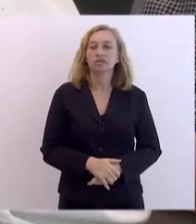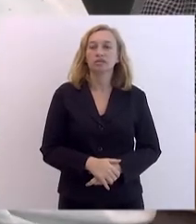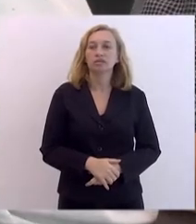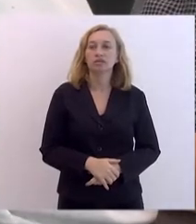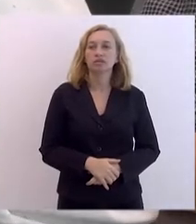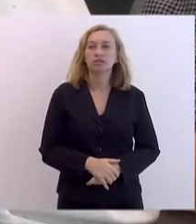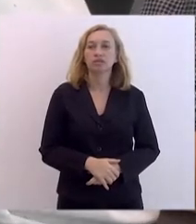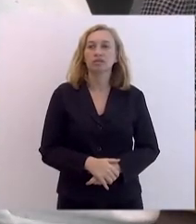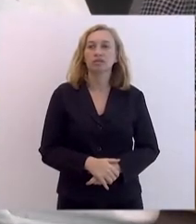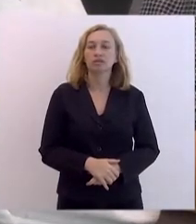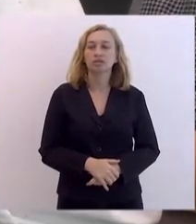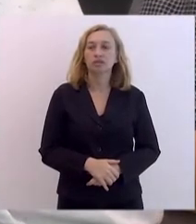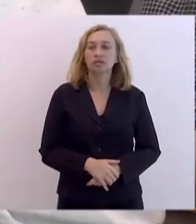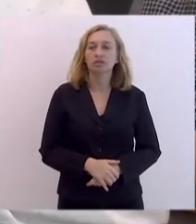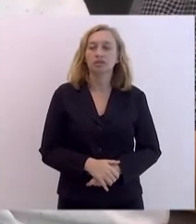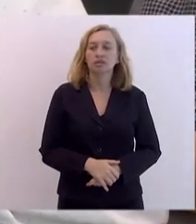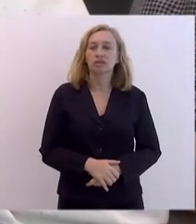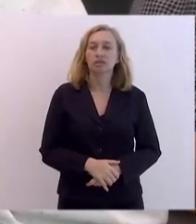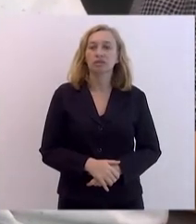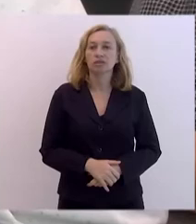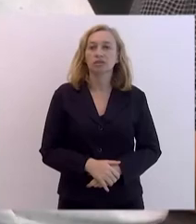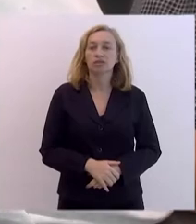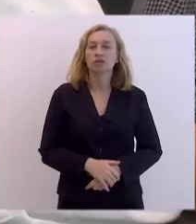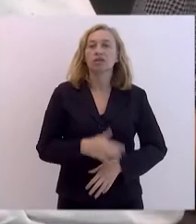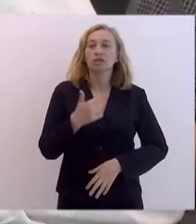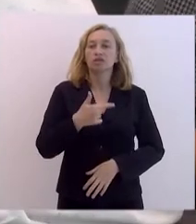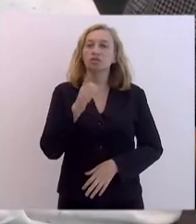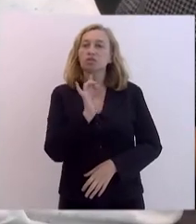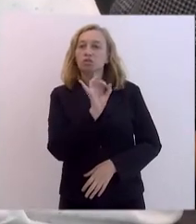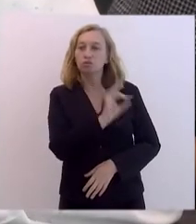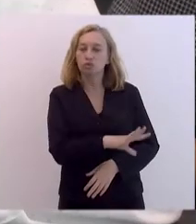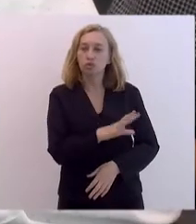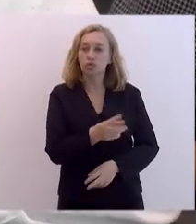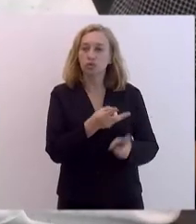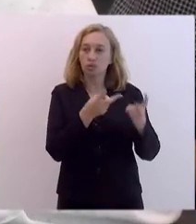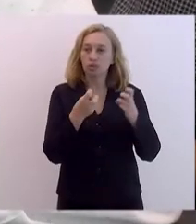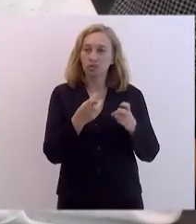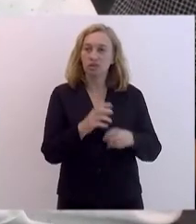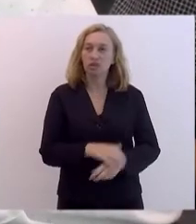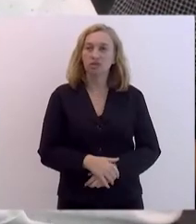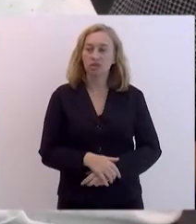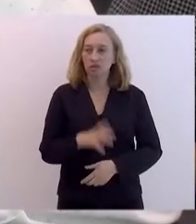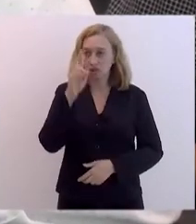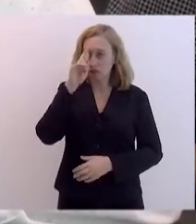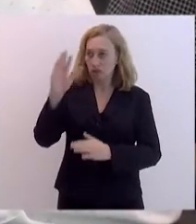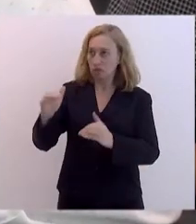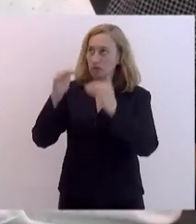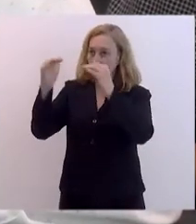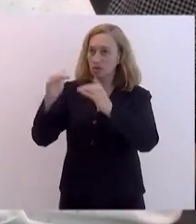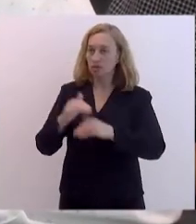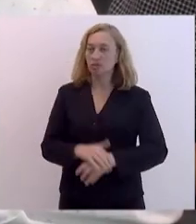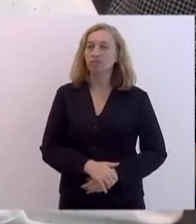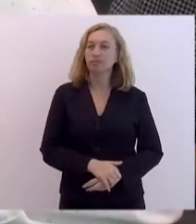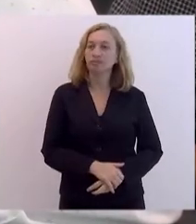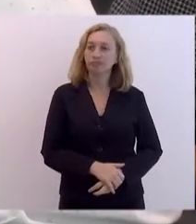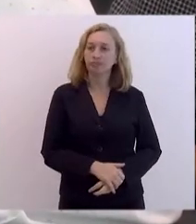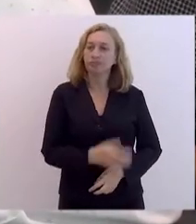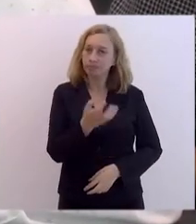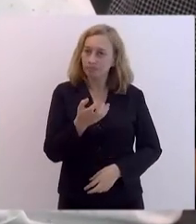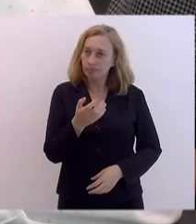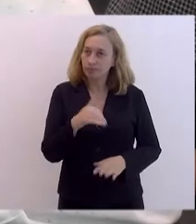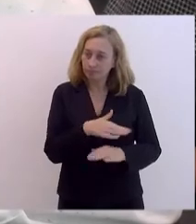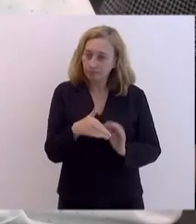um dirigismo. Bom, e a segunda e última observação que eu faço é em relação à Vossa Excelência. Eu quero aqui, como